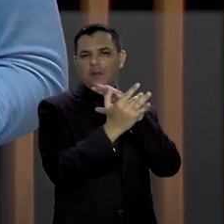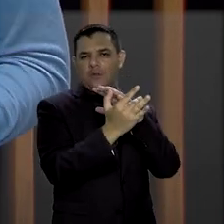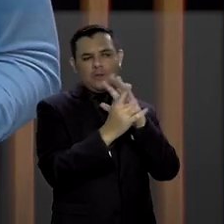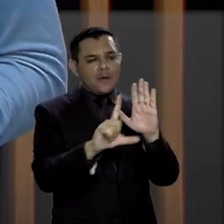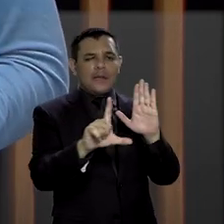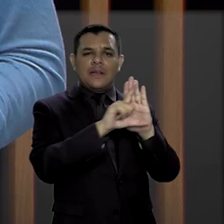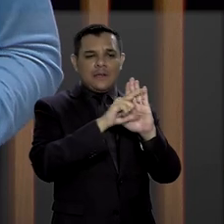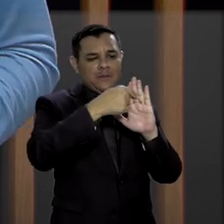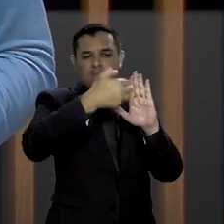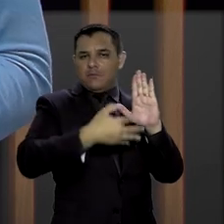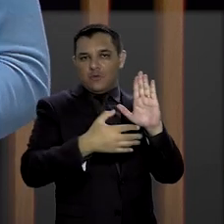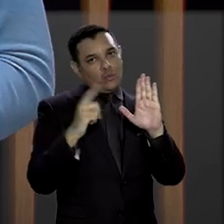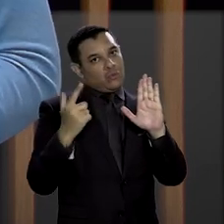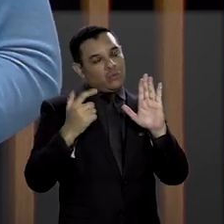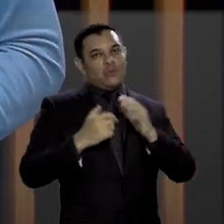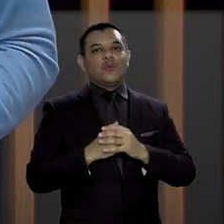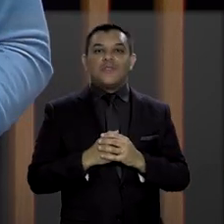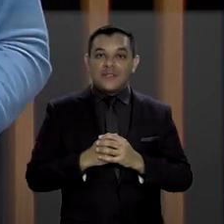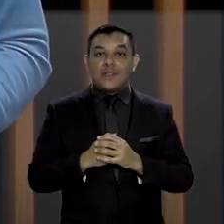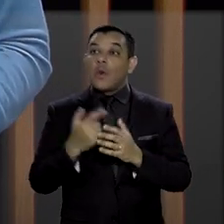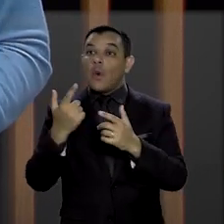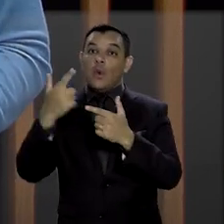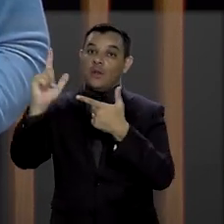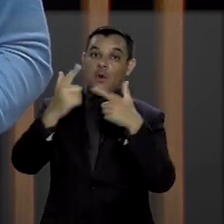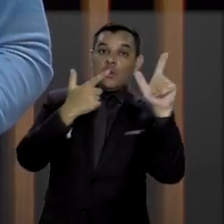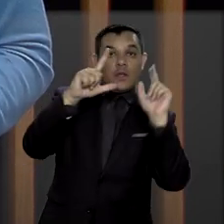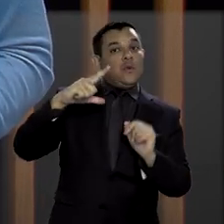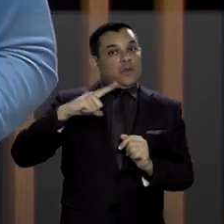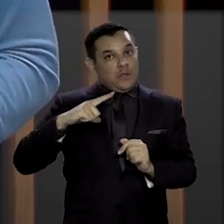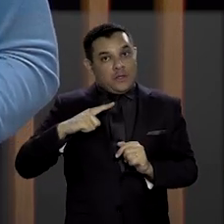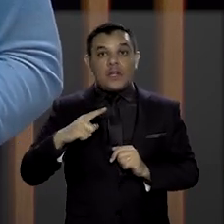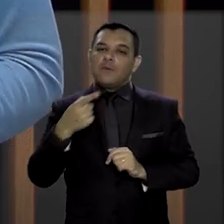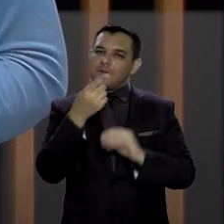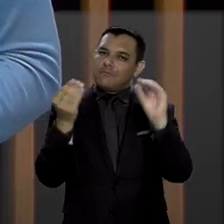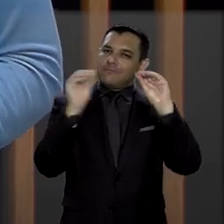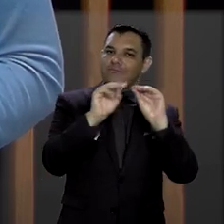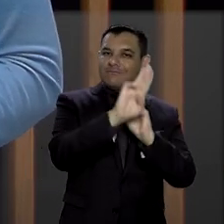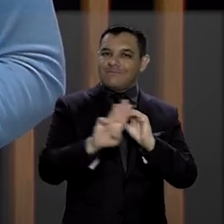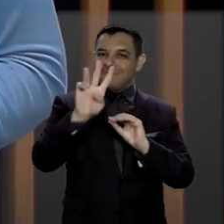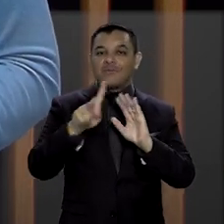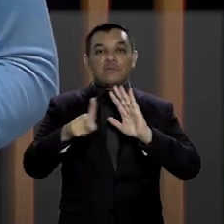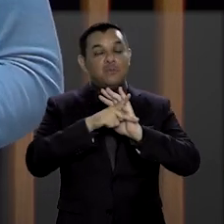não possuem base legal. Você confere outras notícias no site do